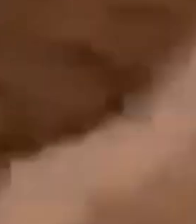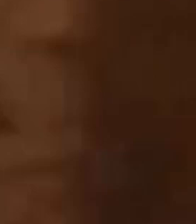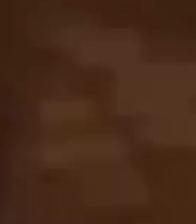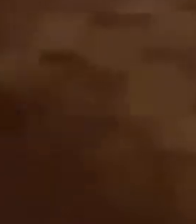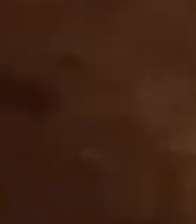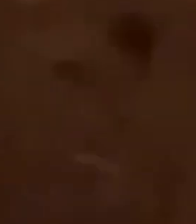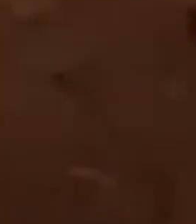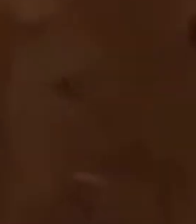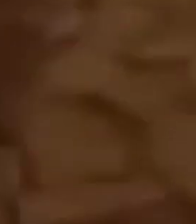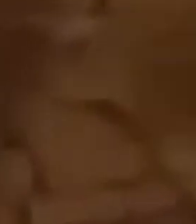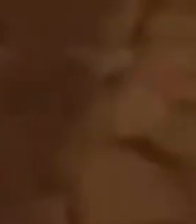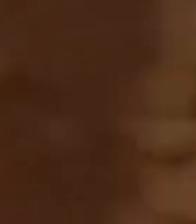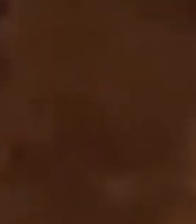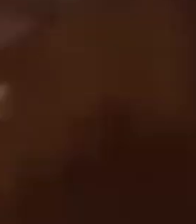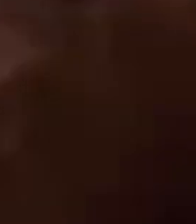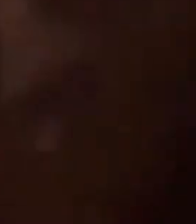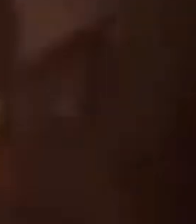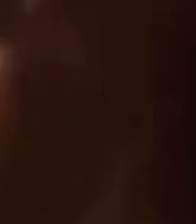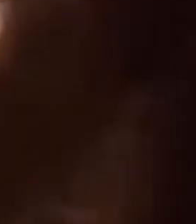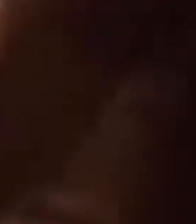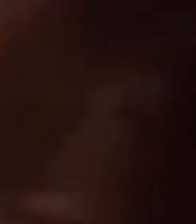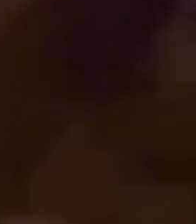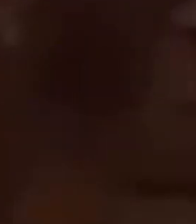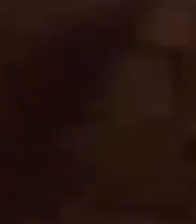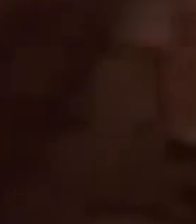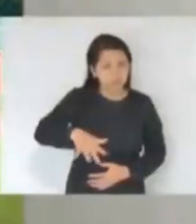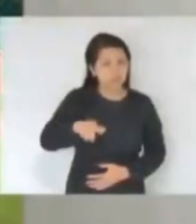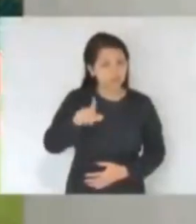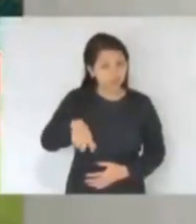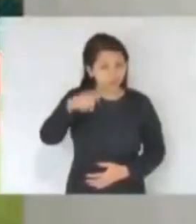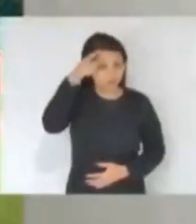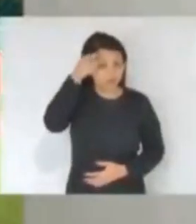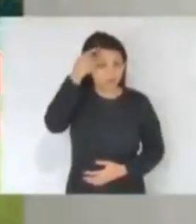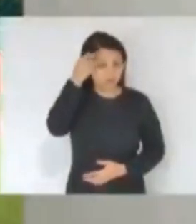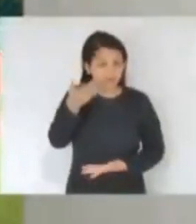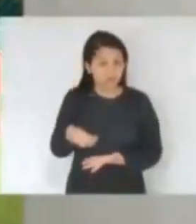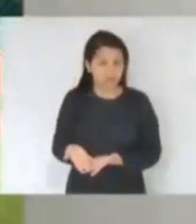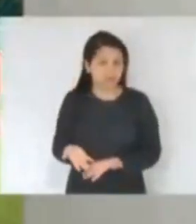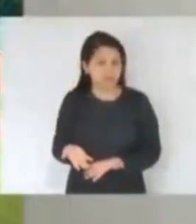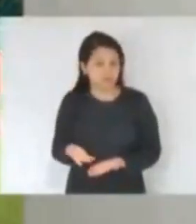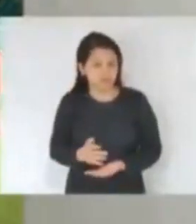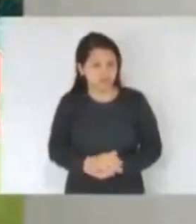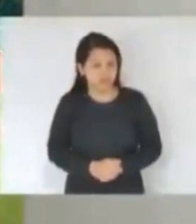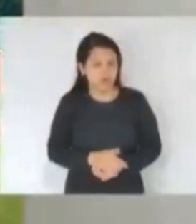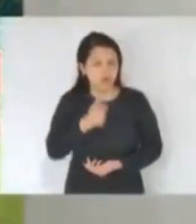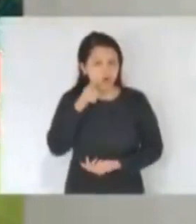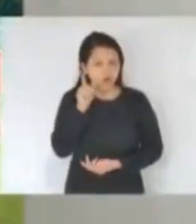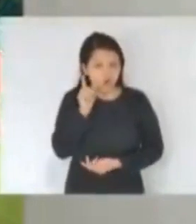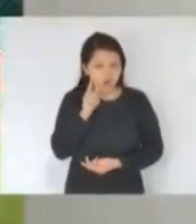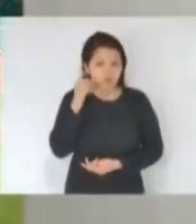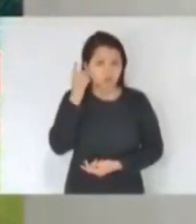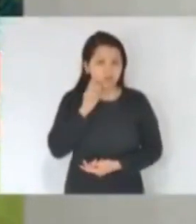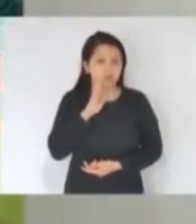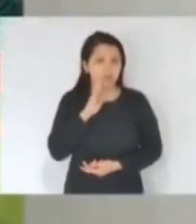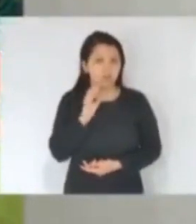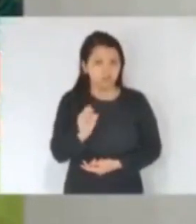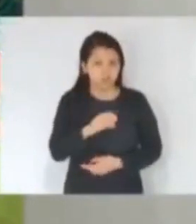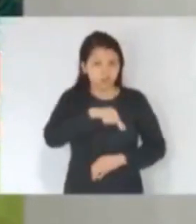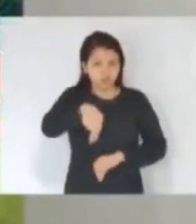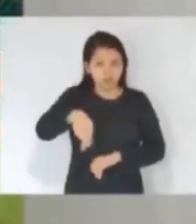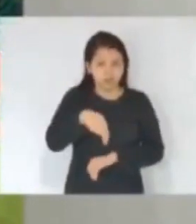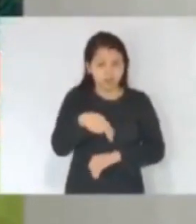É impressionante. Esse ambiente é um ambiente universitário. Ontem o deputado Bruno veio à tribuna, quero me solidarizar a ele.